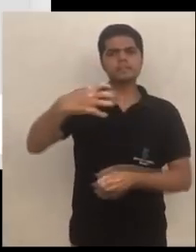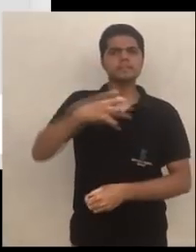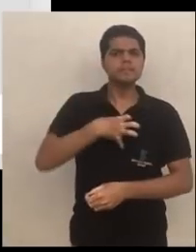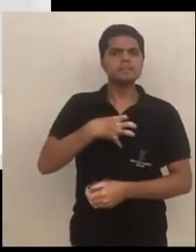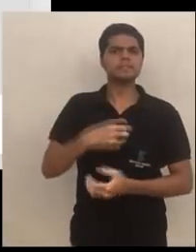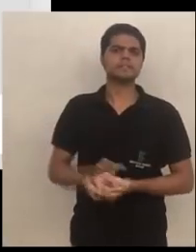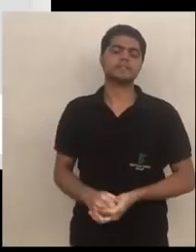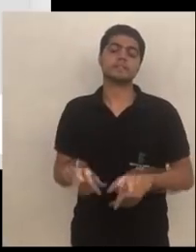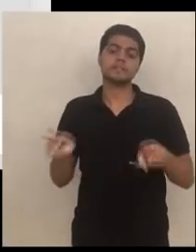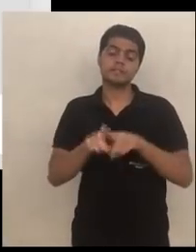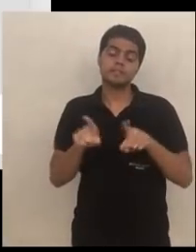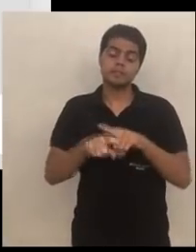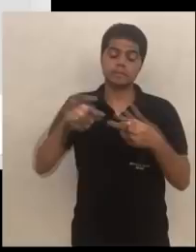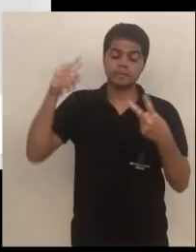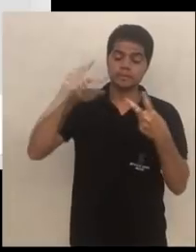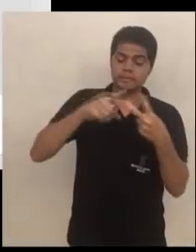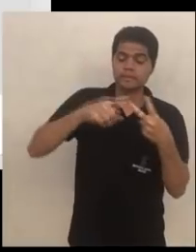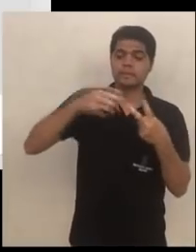com 60%,